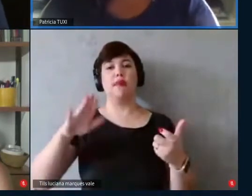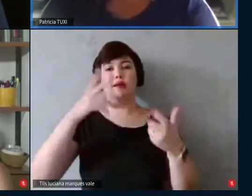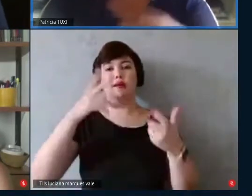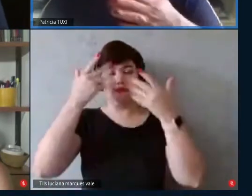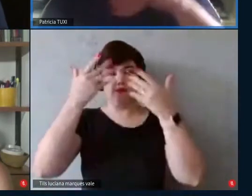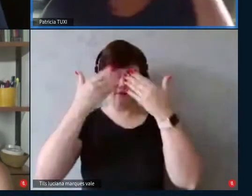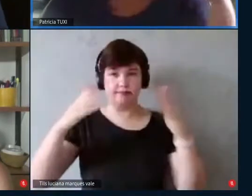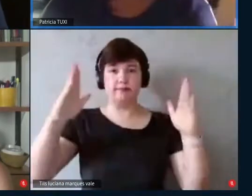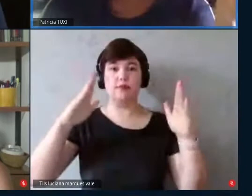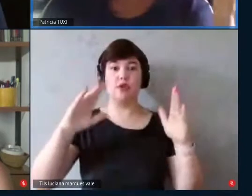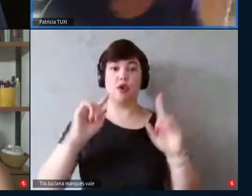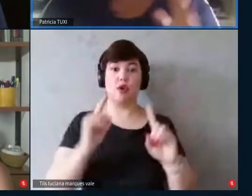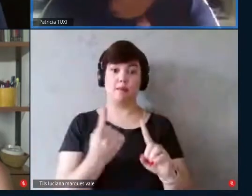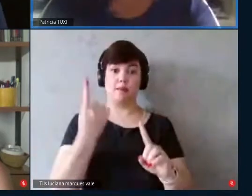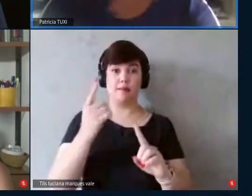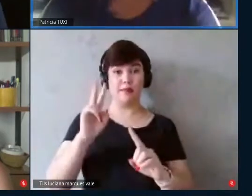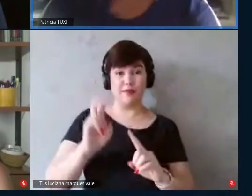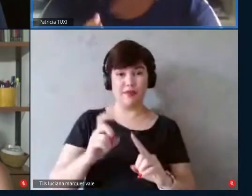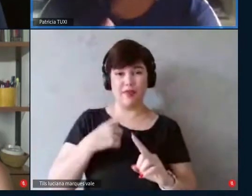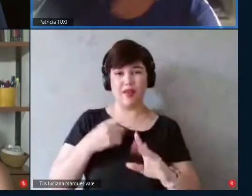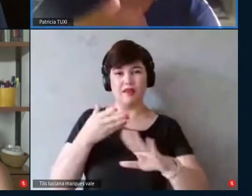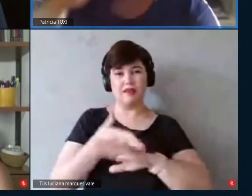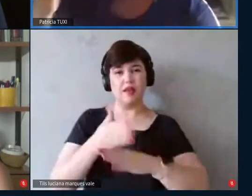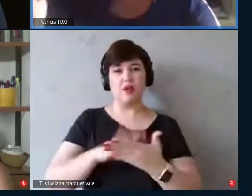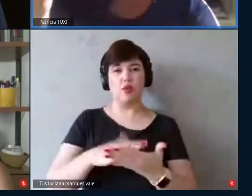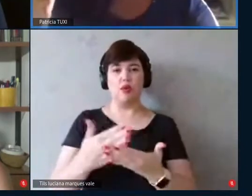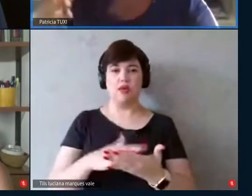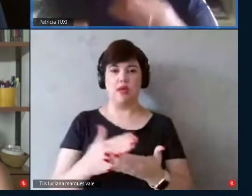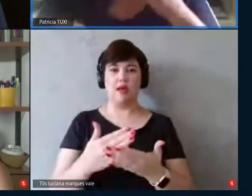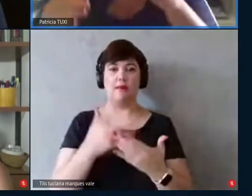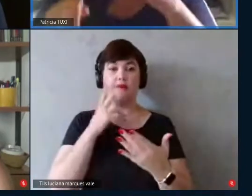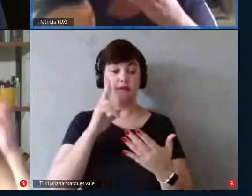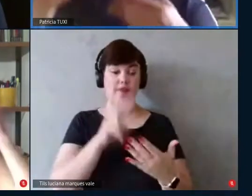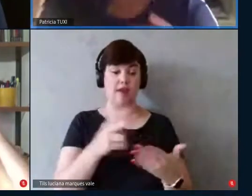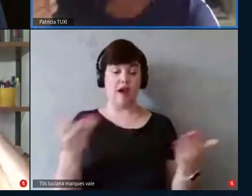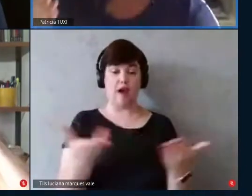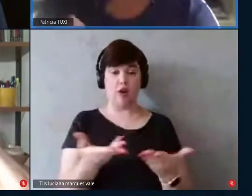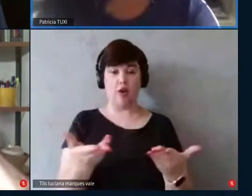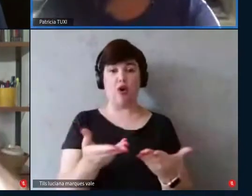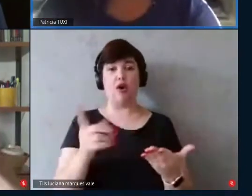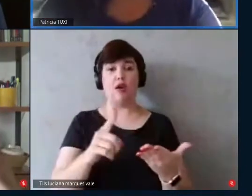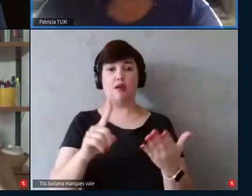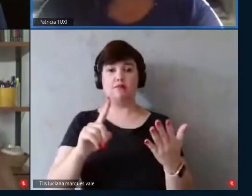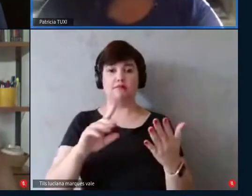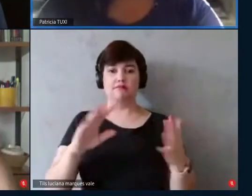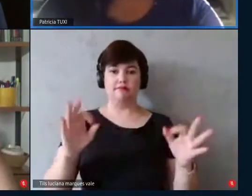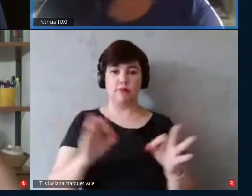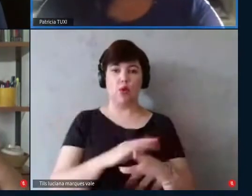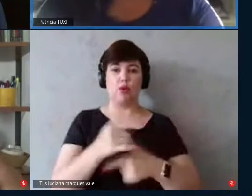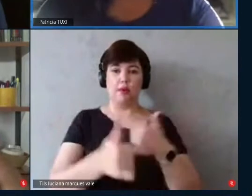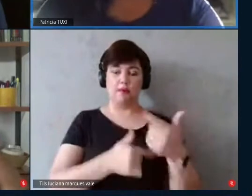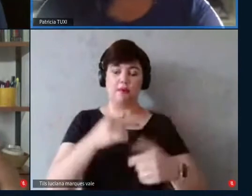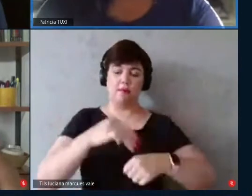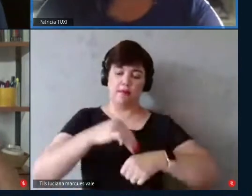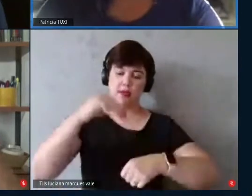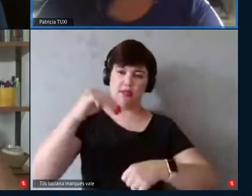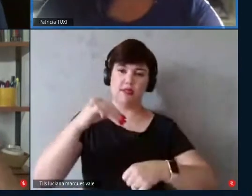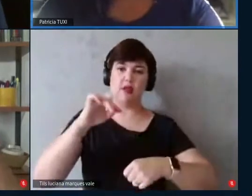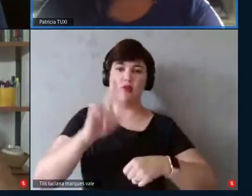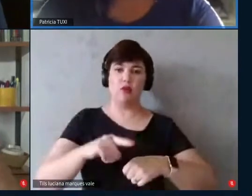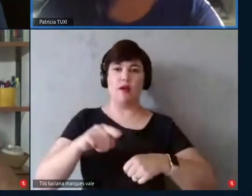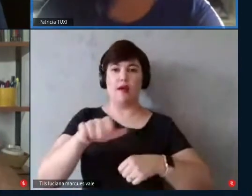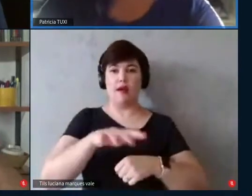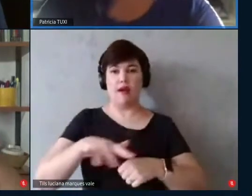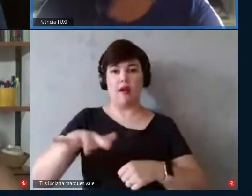você desde a primeira vez que você atuou como intérprete, para ver agora você fechando um trabalho de mestrado nesse